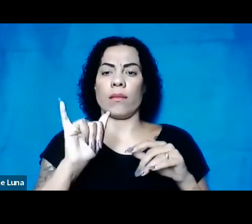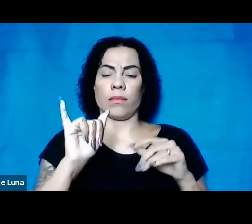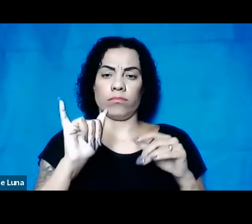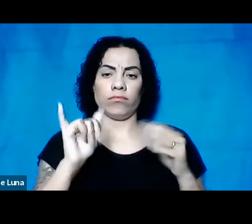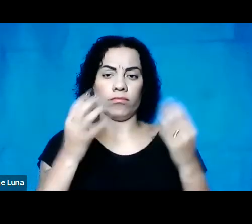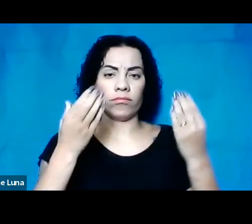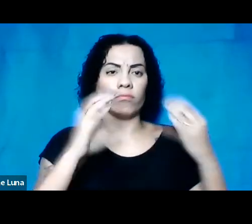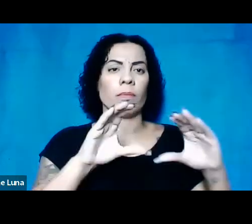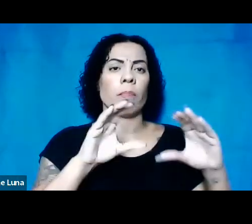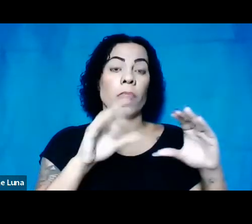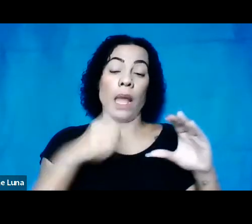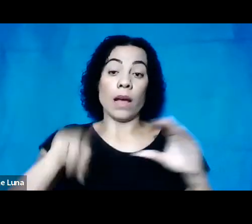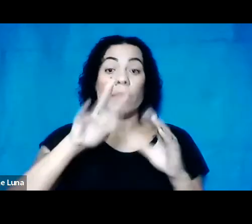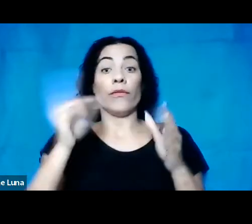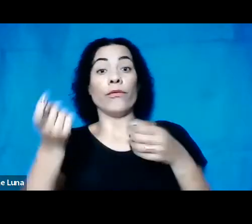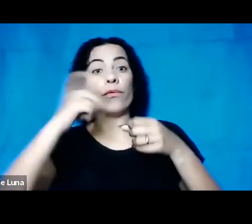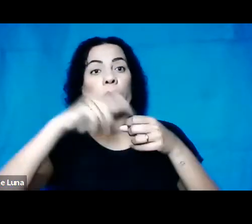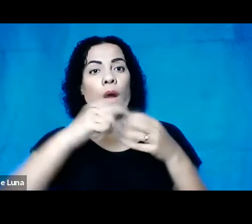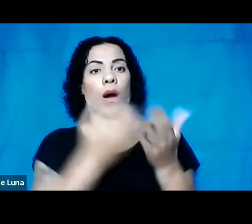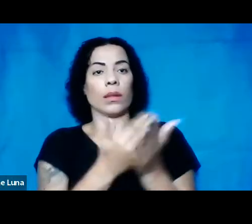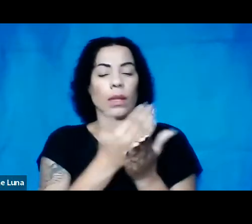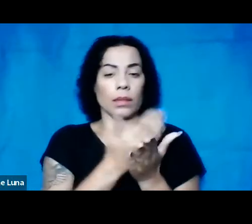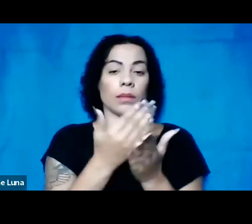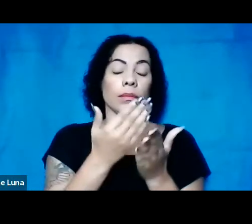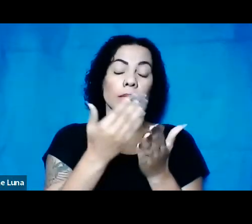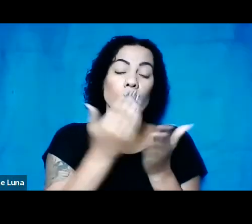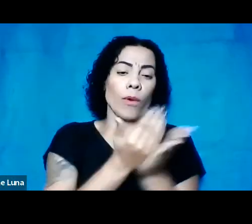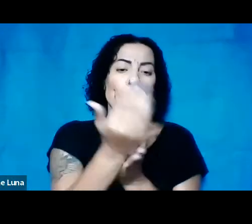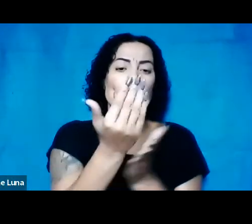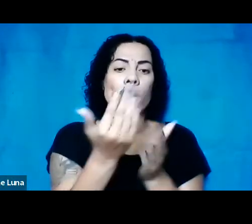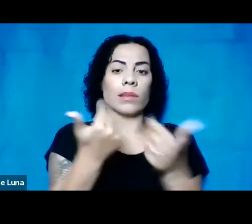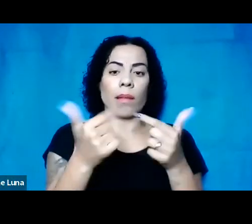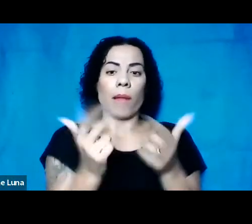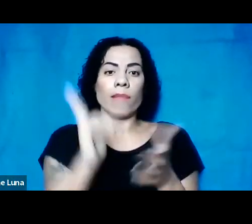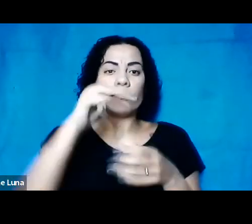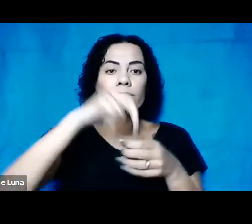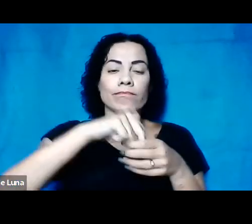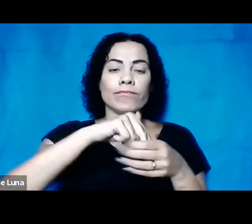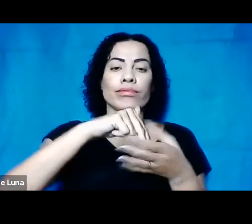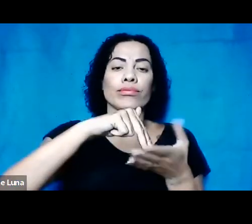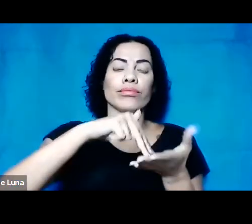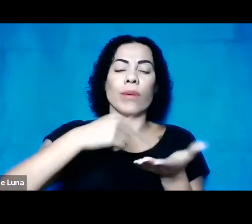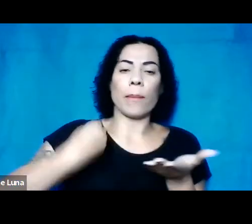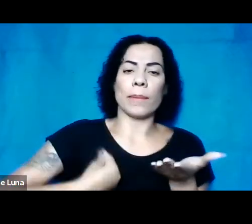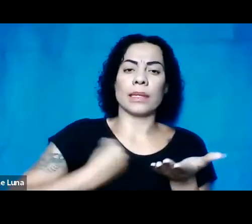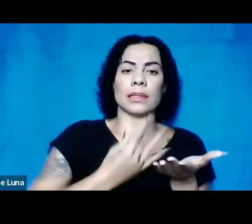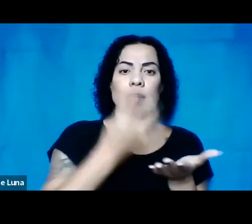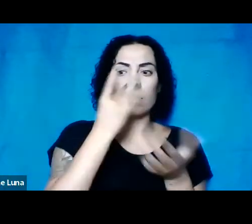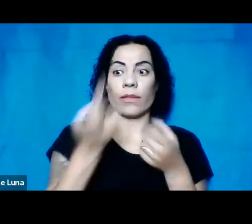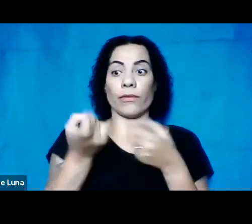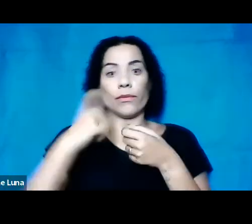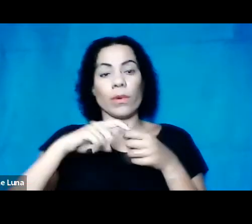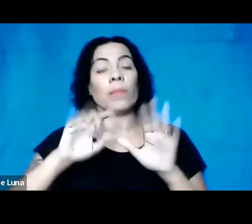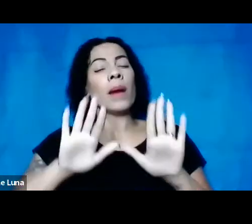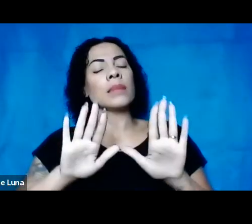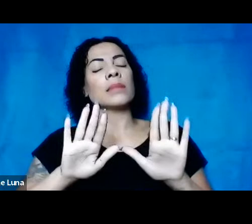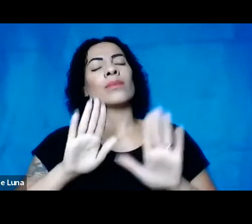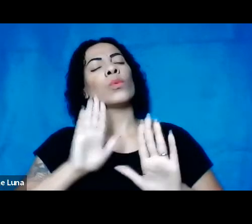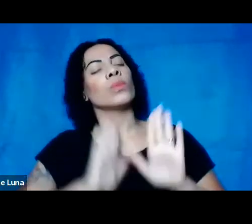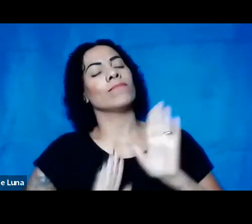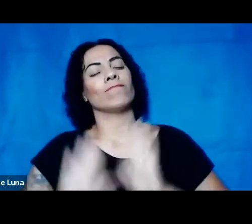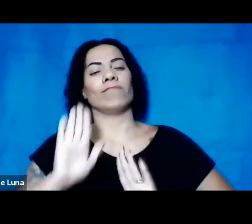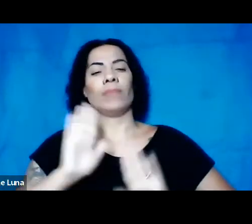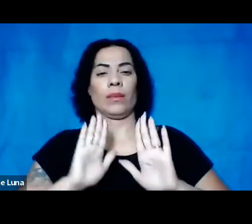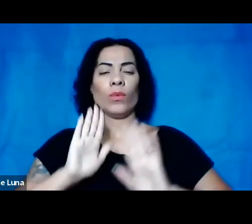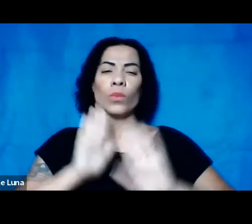voltando a trabalhar presencialmente, mas com todo cuidado, porque o